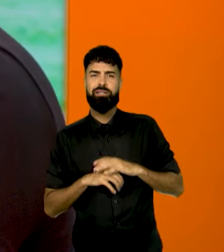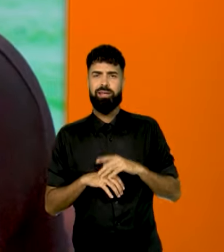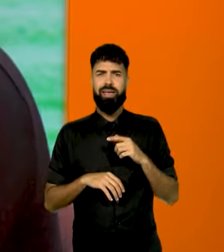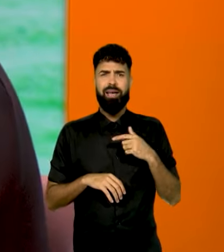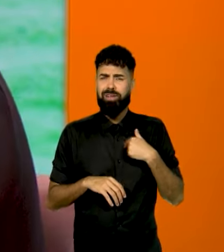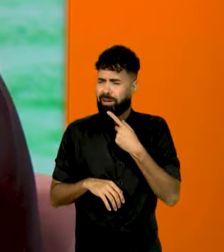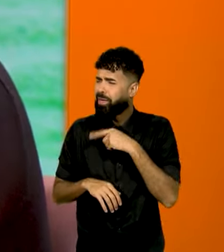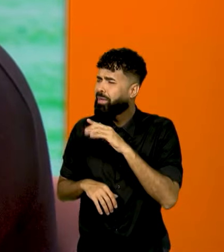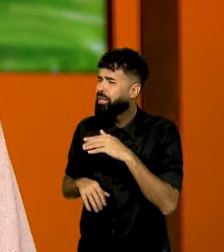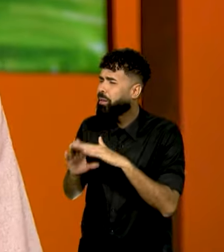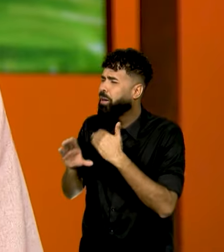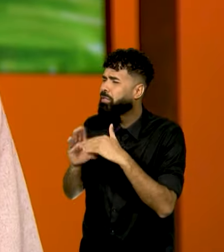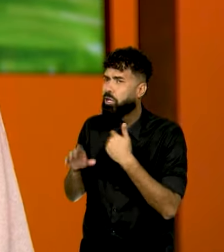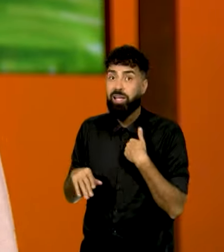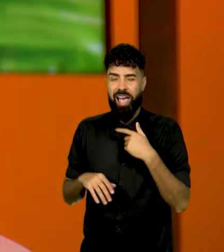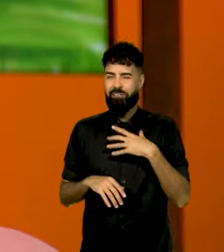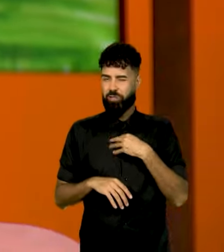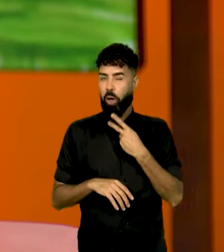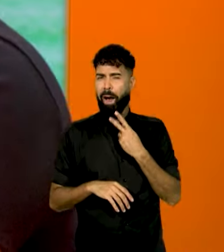isso? E Augusto diz: é anônimo, eu não sei.